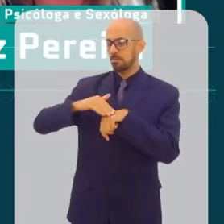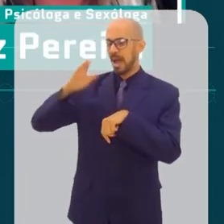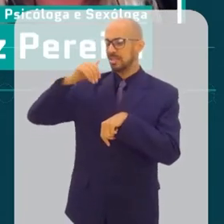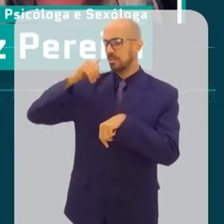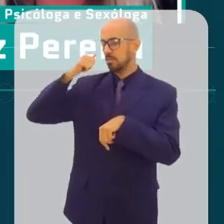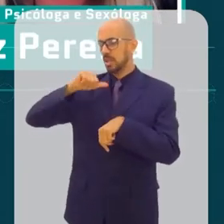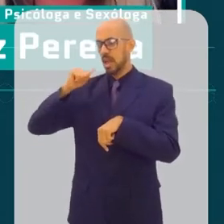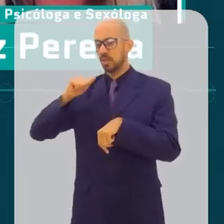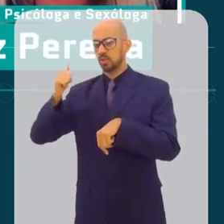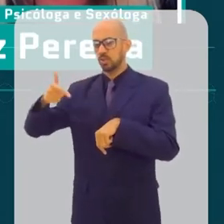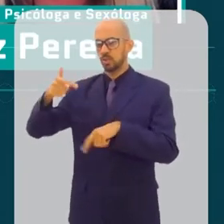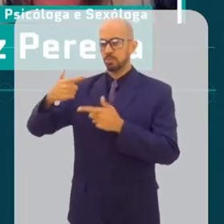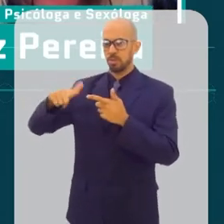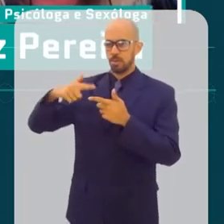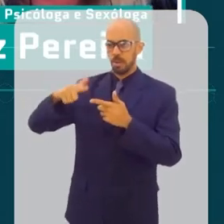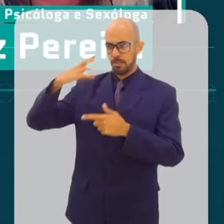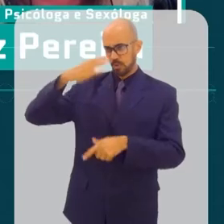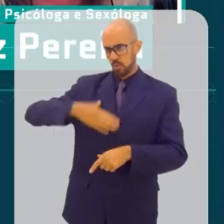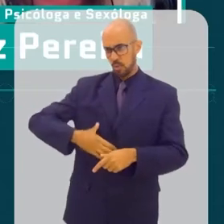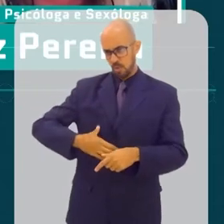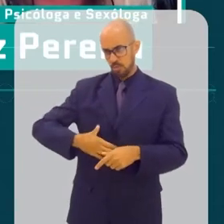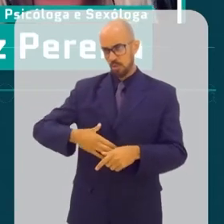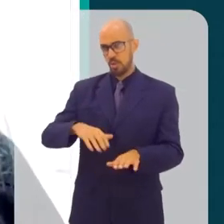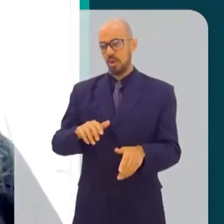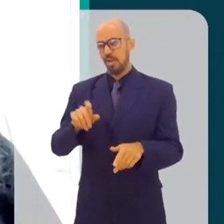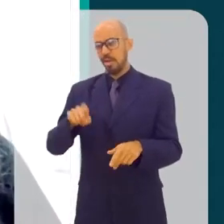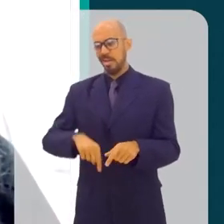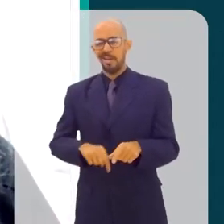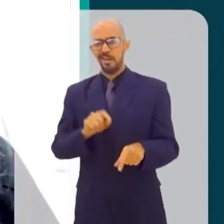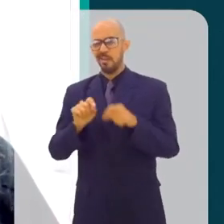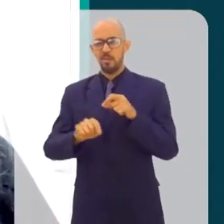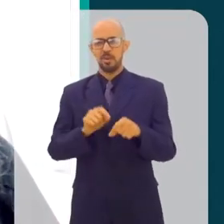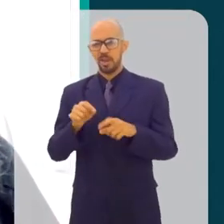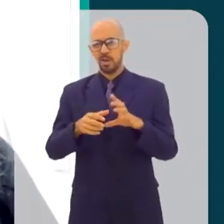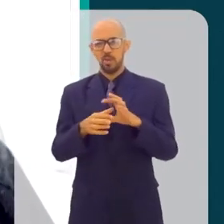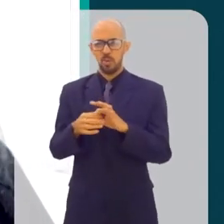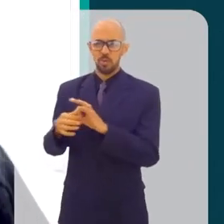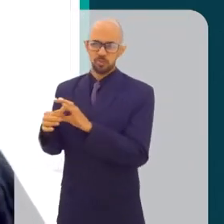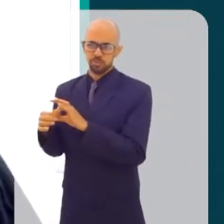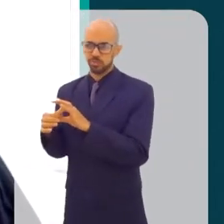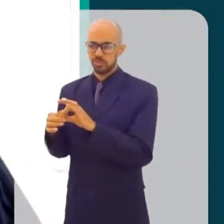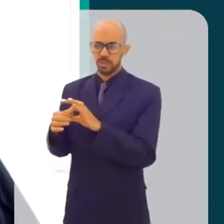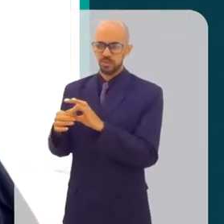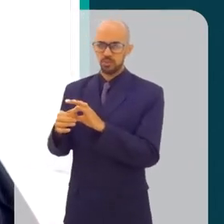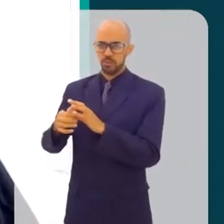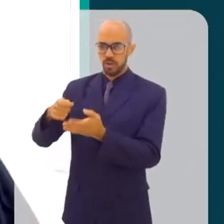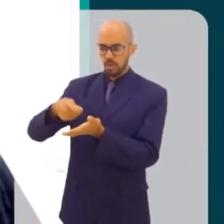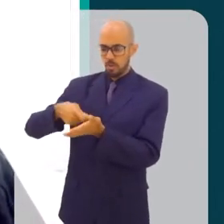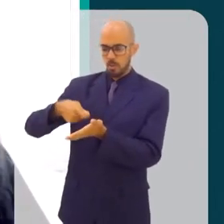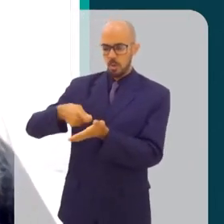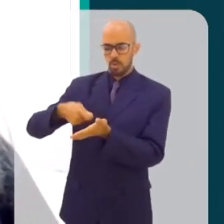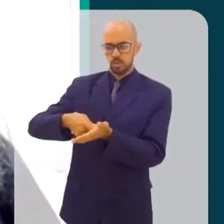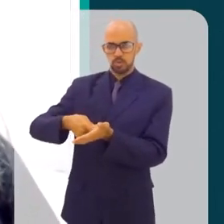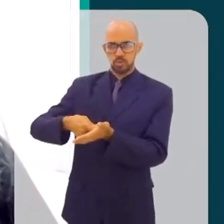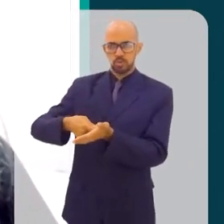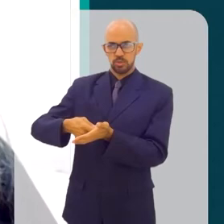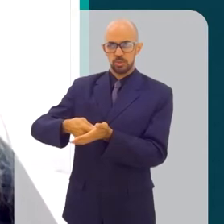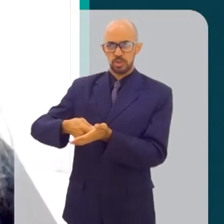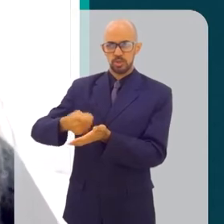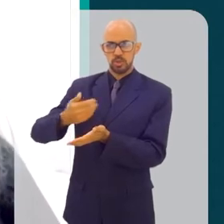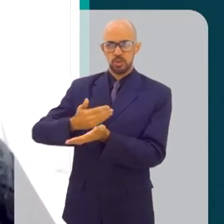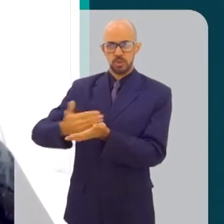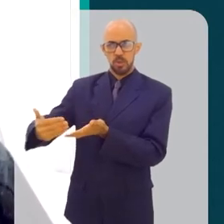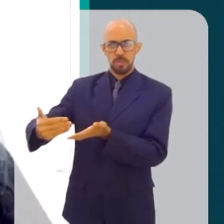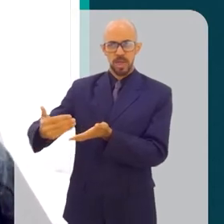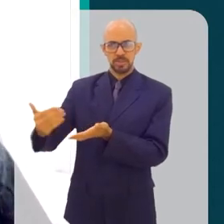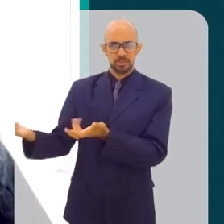da mulher do que questões orgânicas. São condições que nos são impostas desde